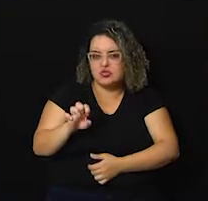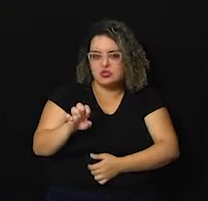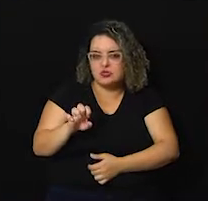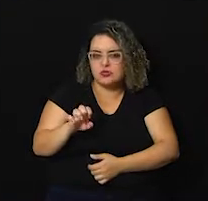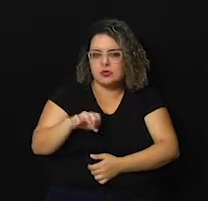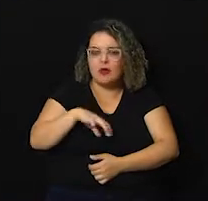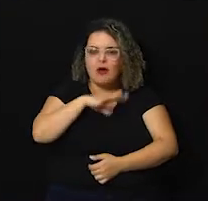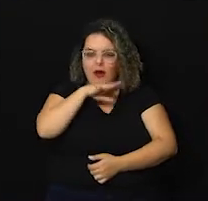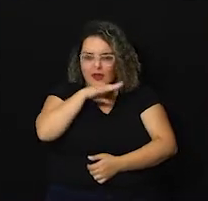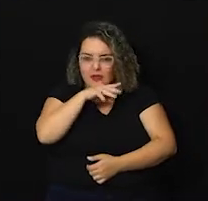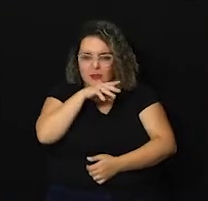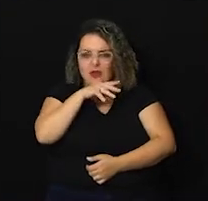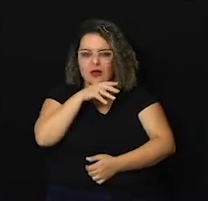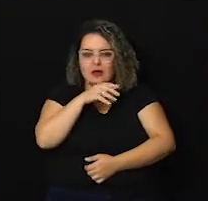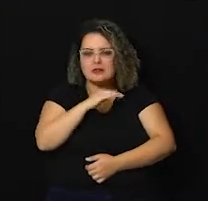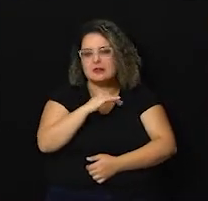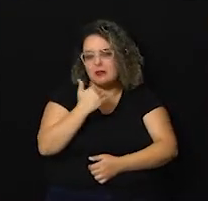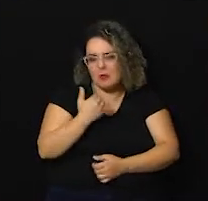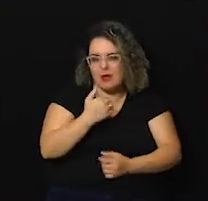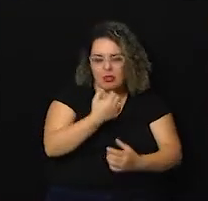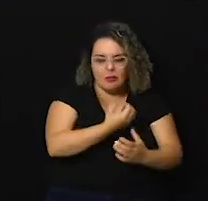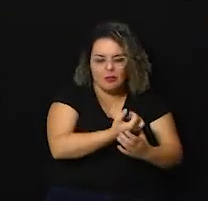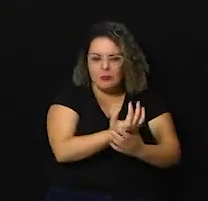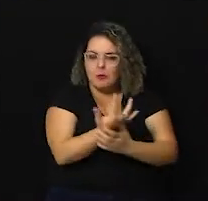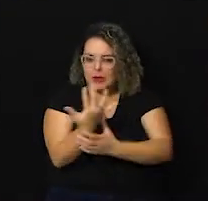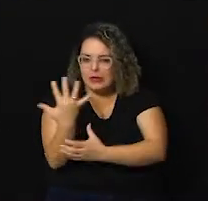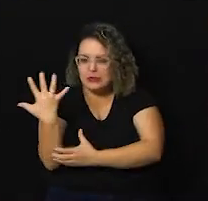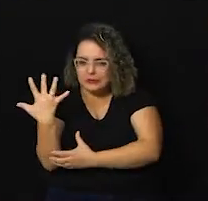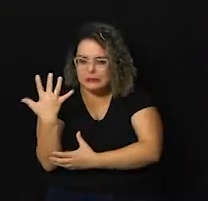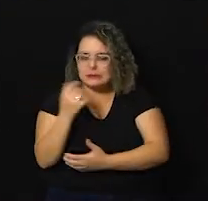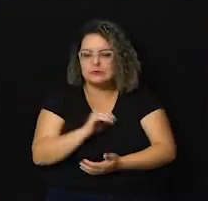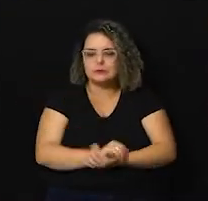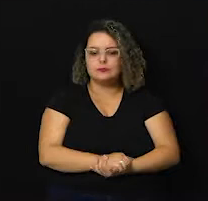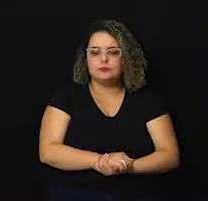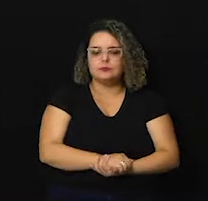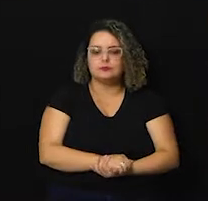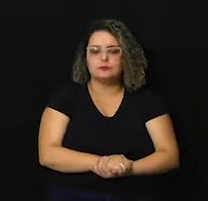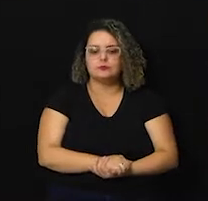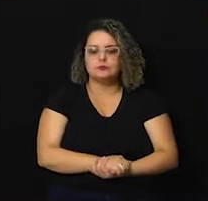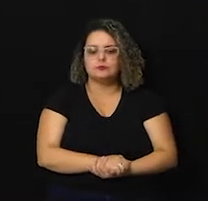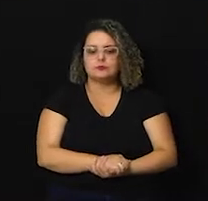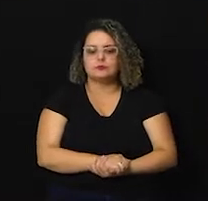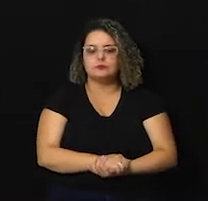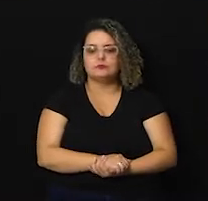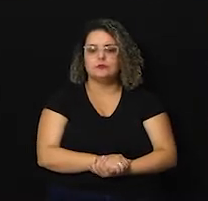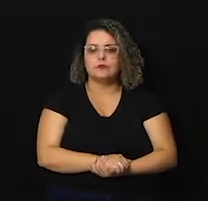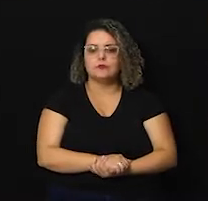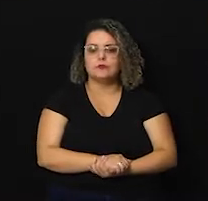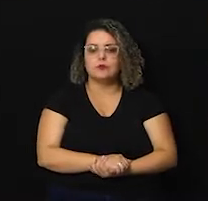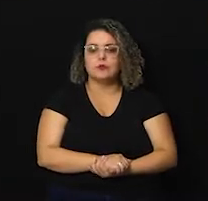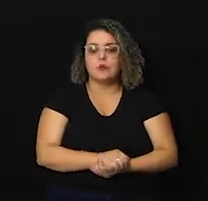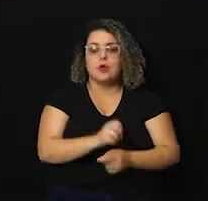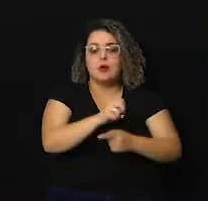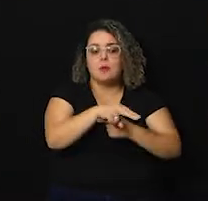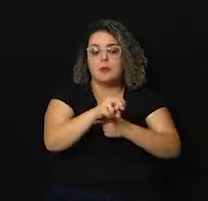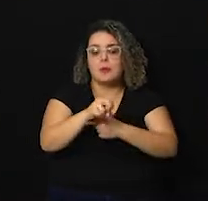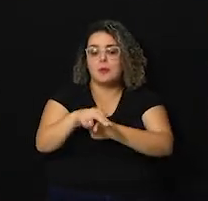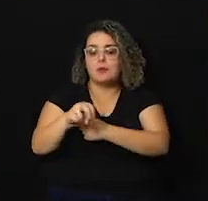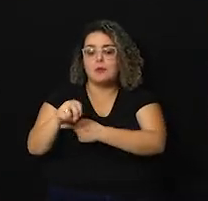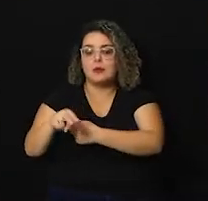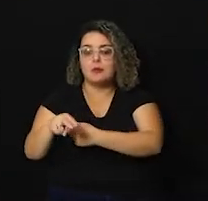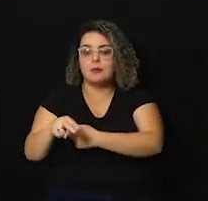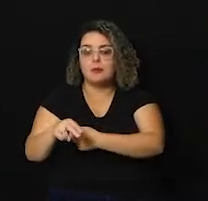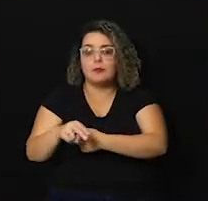alternativa, utilizando essas alternativas, dizendo que só dessa maneira que nós conseguimos produzir alimentos suficientes. A gente mataria os bichinhos tudo